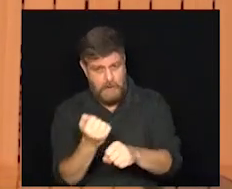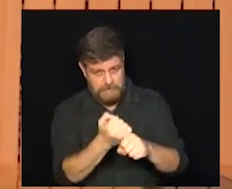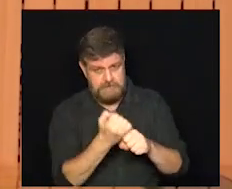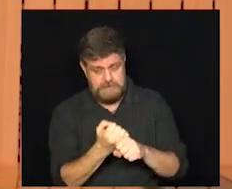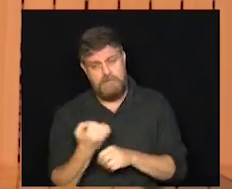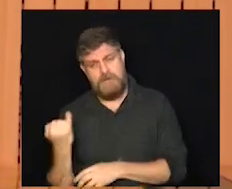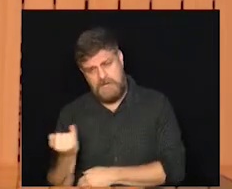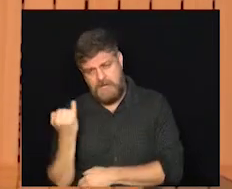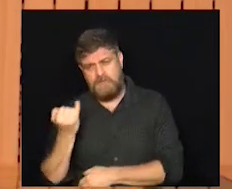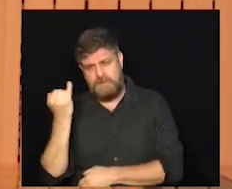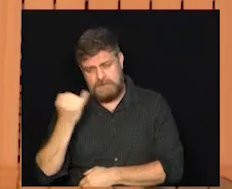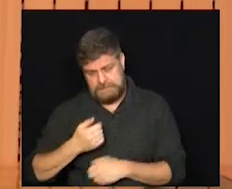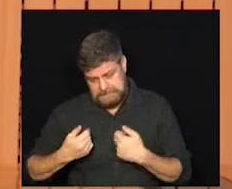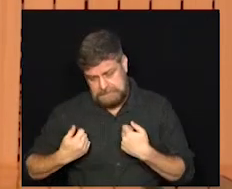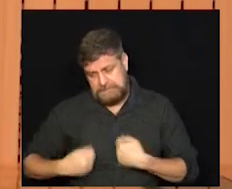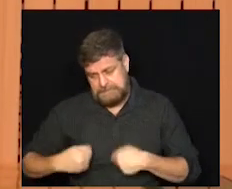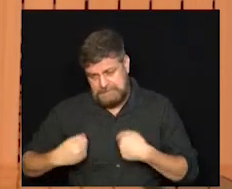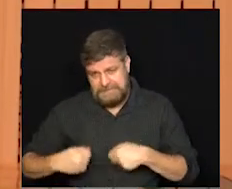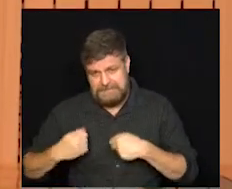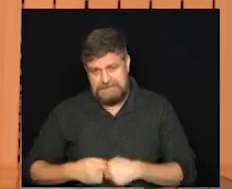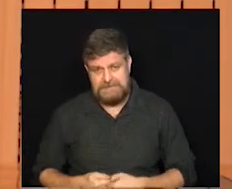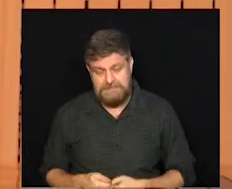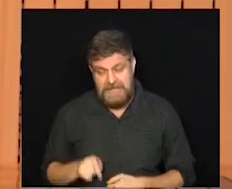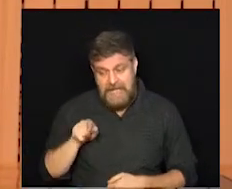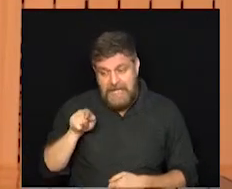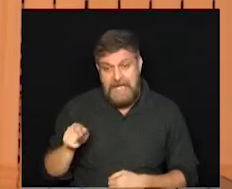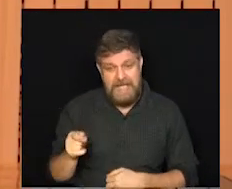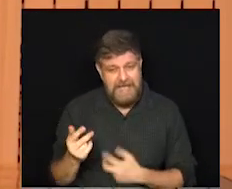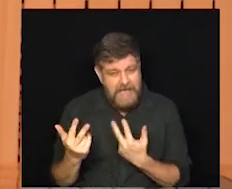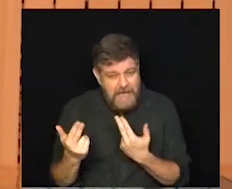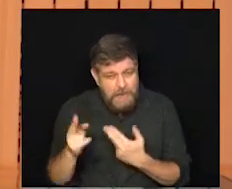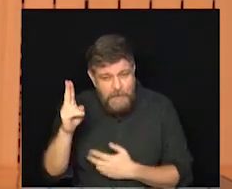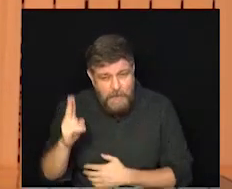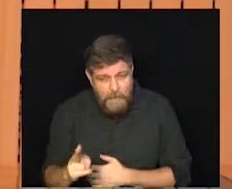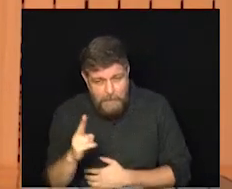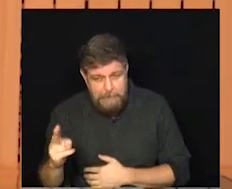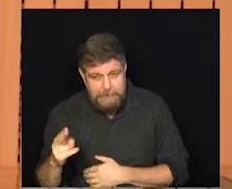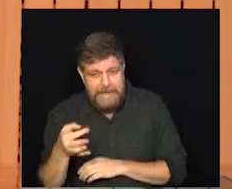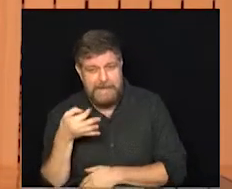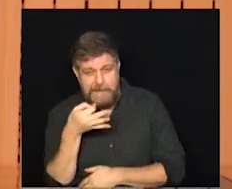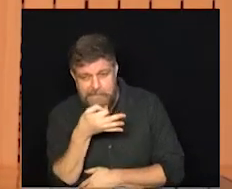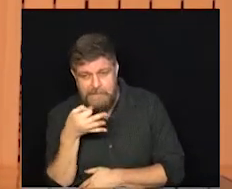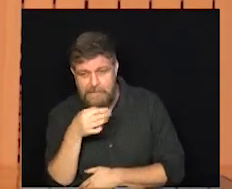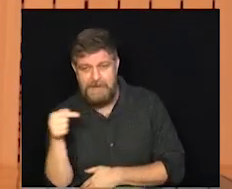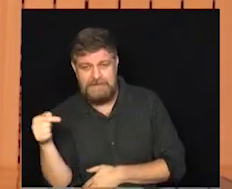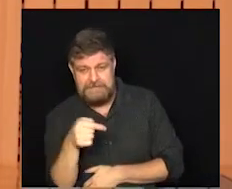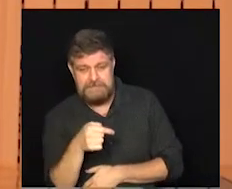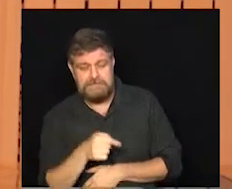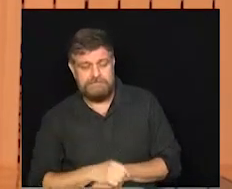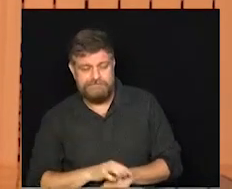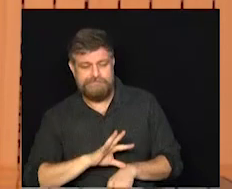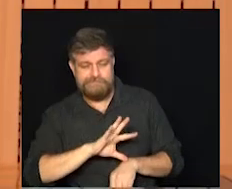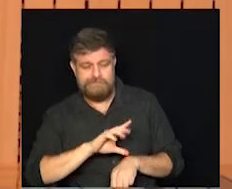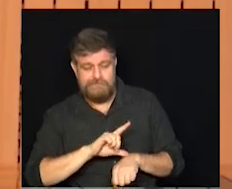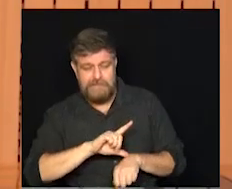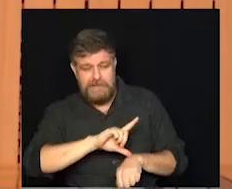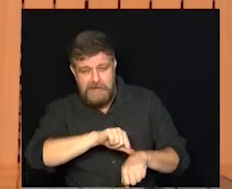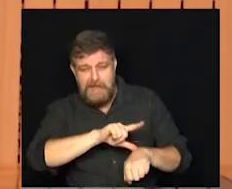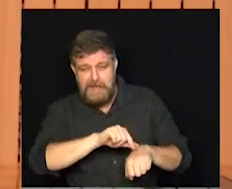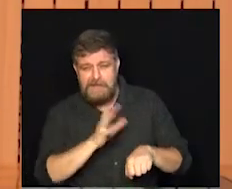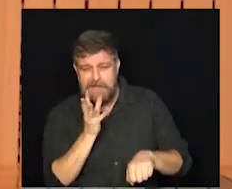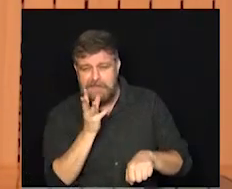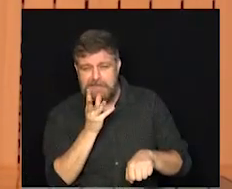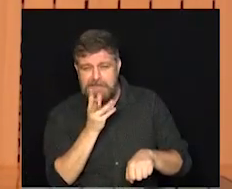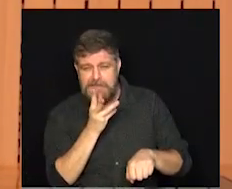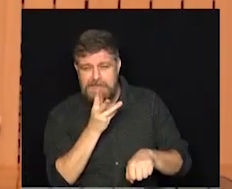necessária, mas, como disse bem o Padre André, talvez esteja atrasado, portanto, a vida útil desta